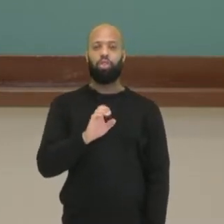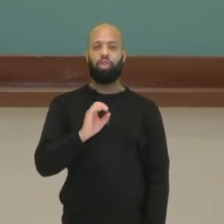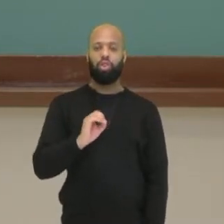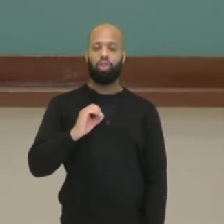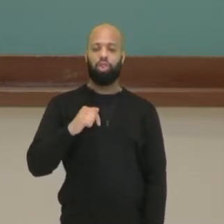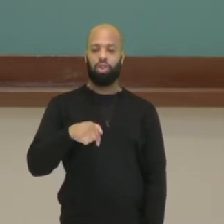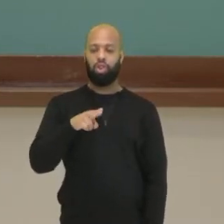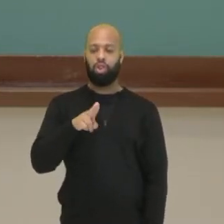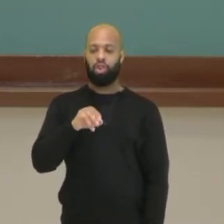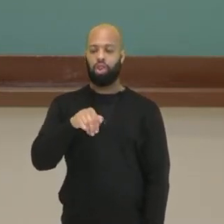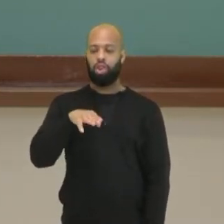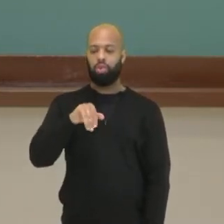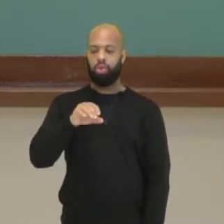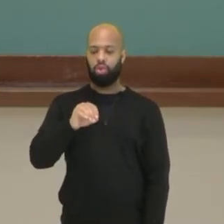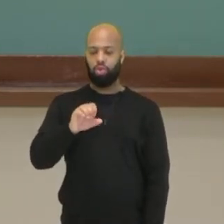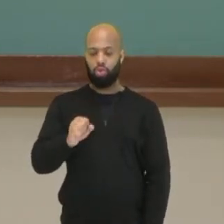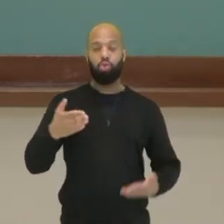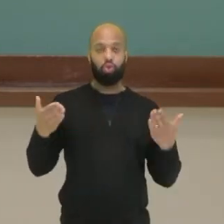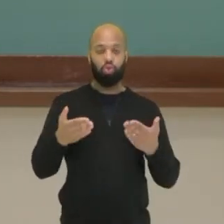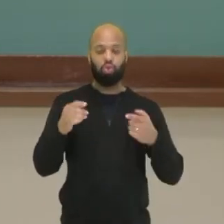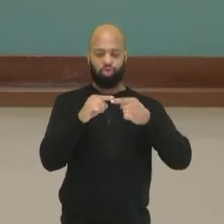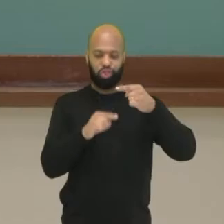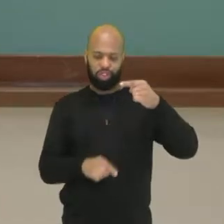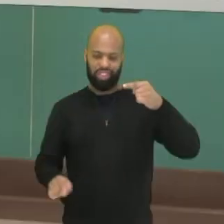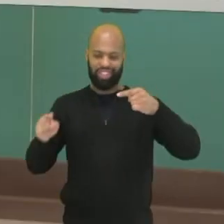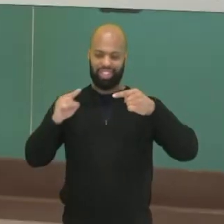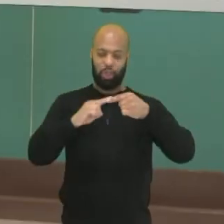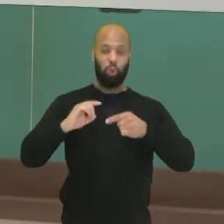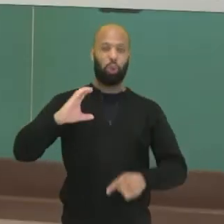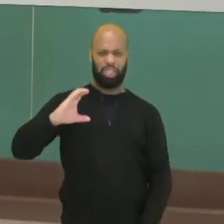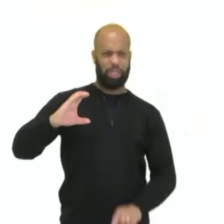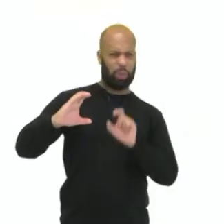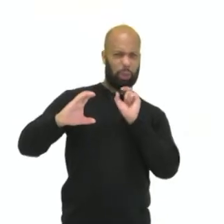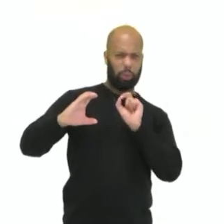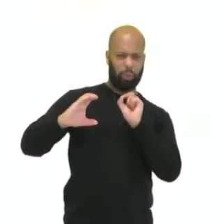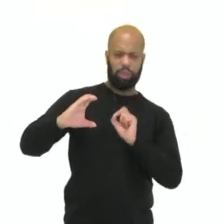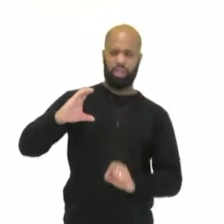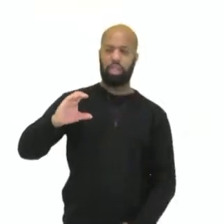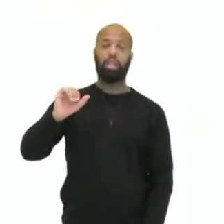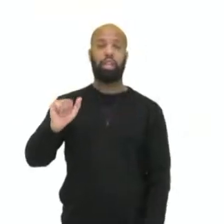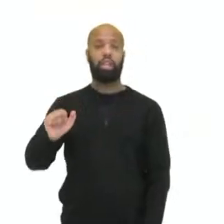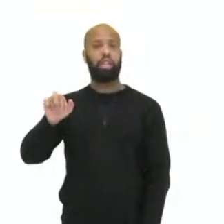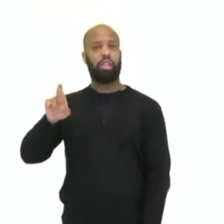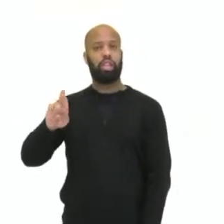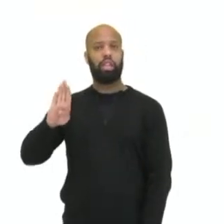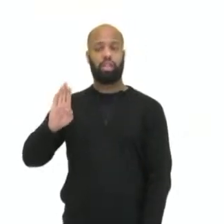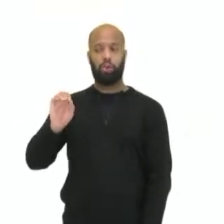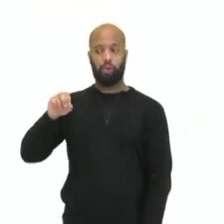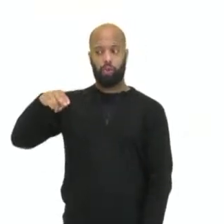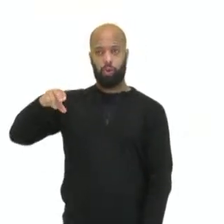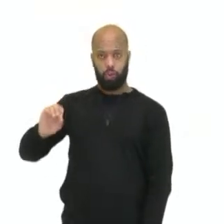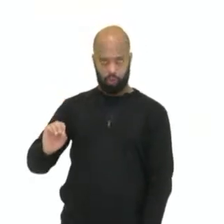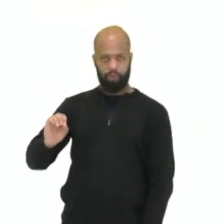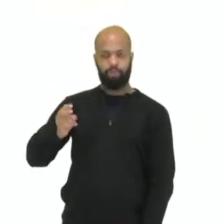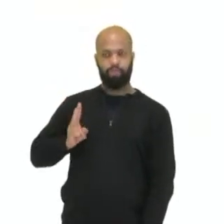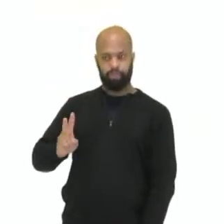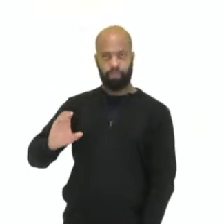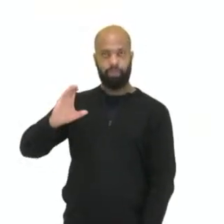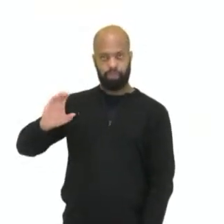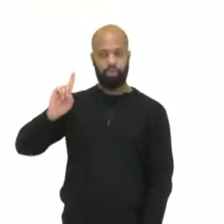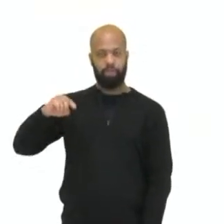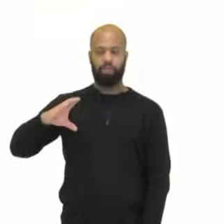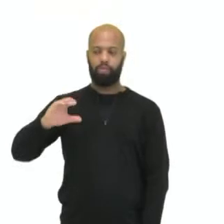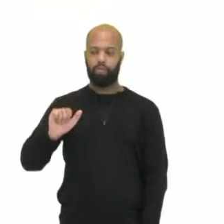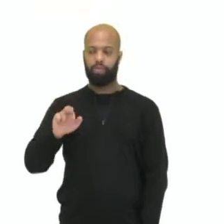ao ciclo do carbono, né, de um modo geral. Então vamos lá, gente. Nesse objetivo dessa aula, né, vamos conhecer o ciclo biogeoquímico do